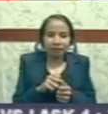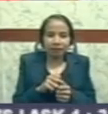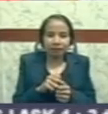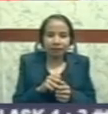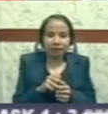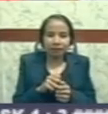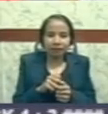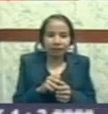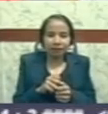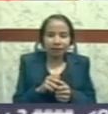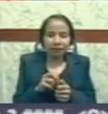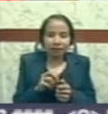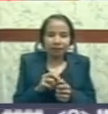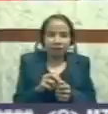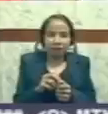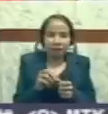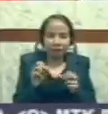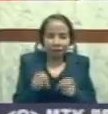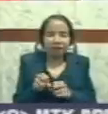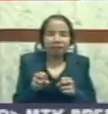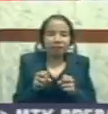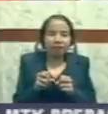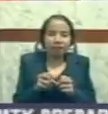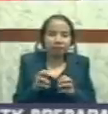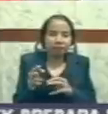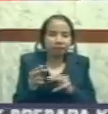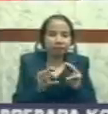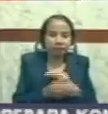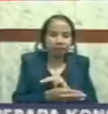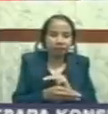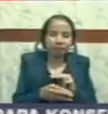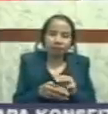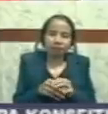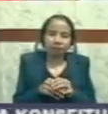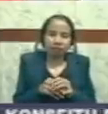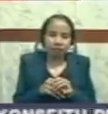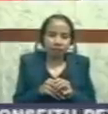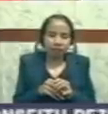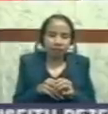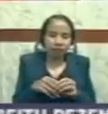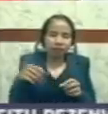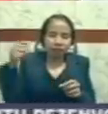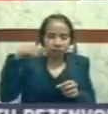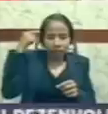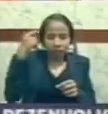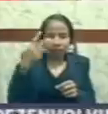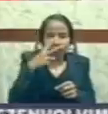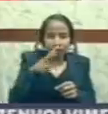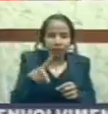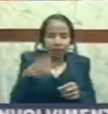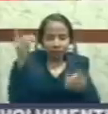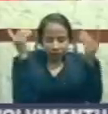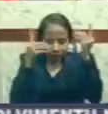não consolida até para ir balanço. Mas, como o governo já é duvidoso, o governo já tem